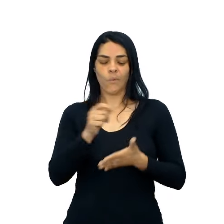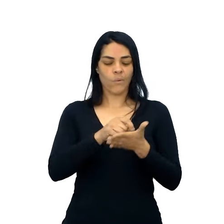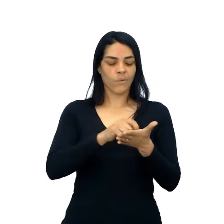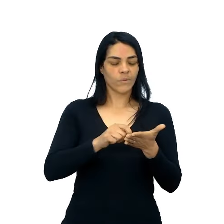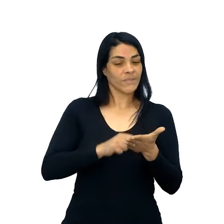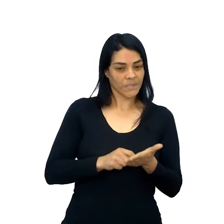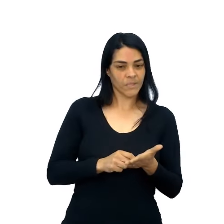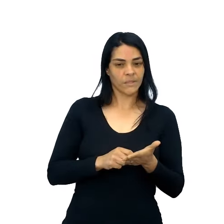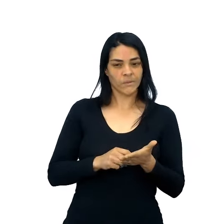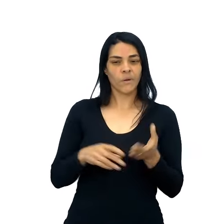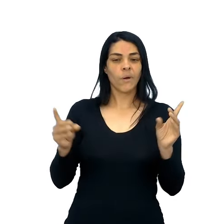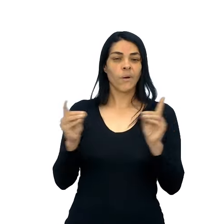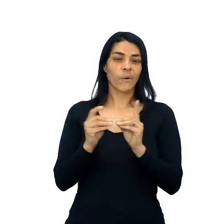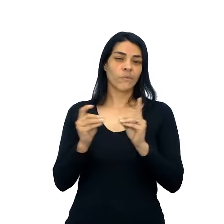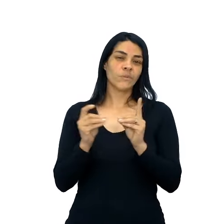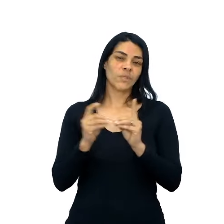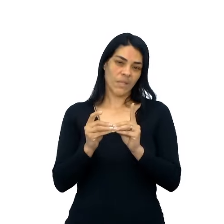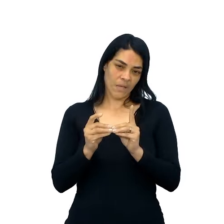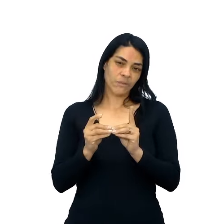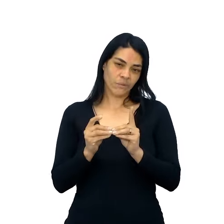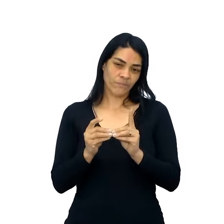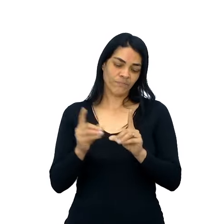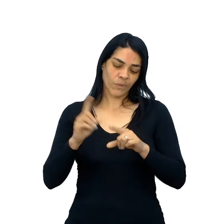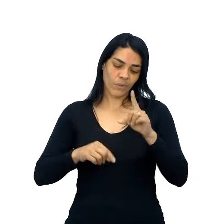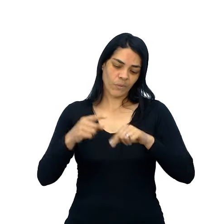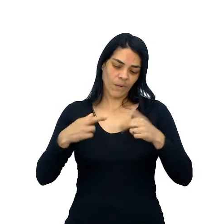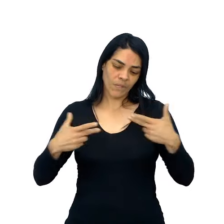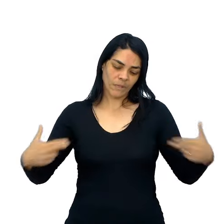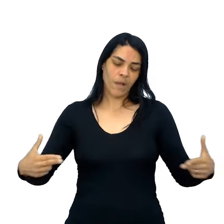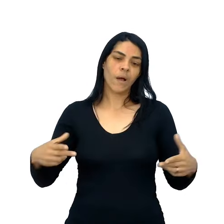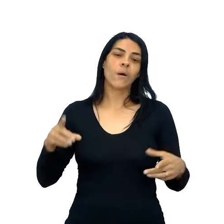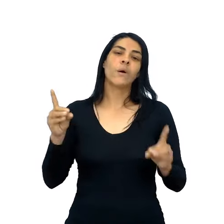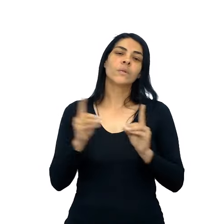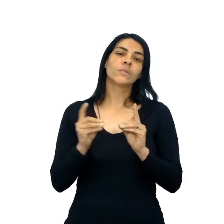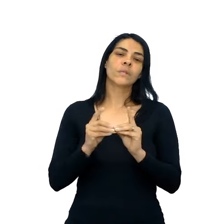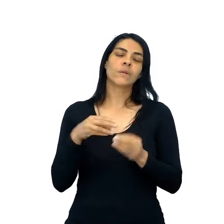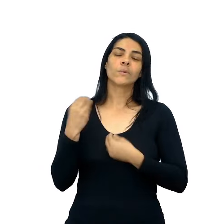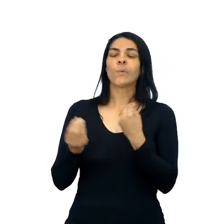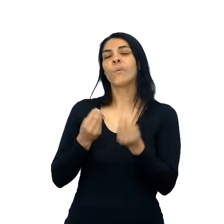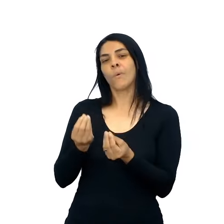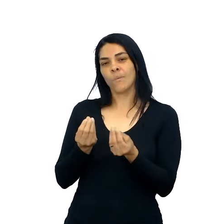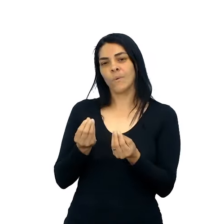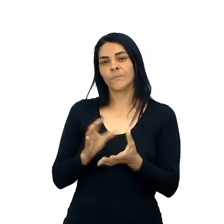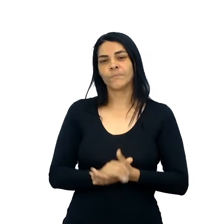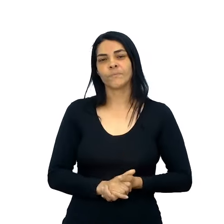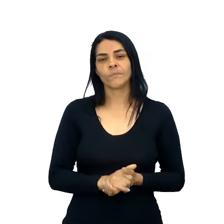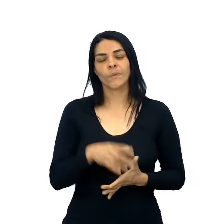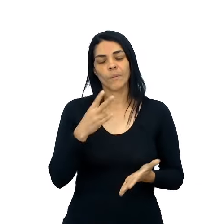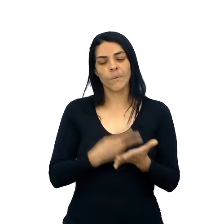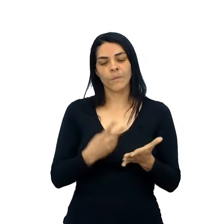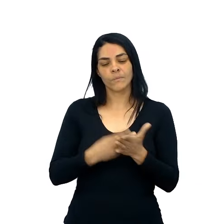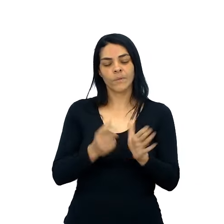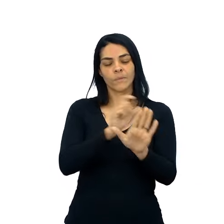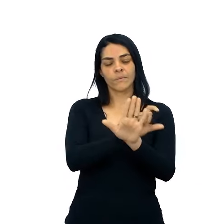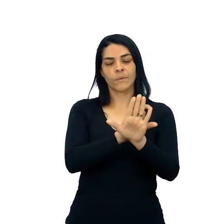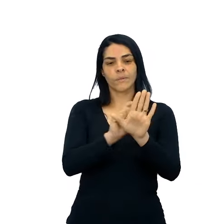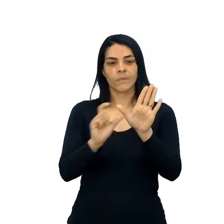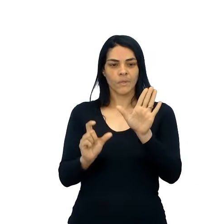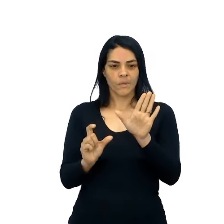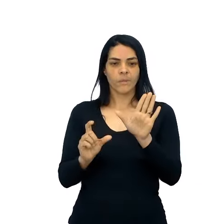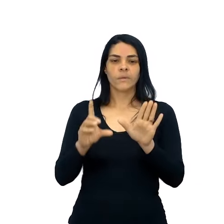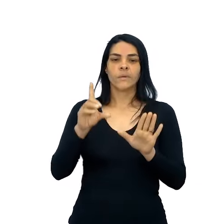Para quê? Como assim, né? Considerar como instrumento didático? Para os mesmos autores, né,